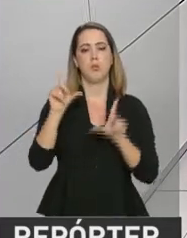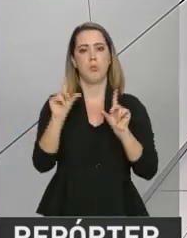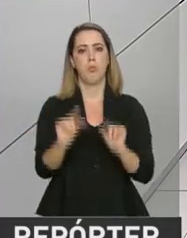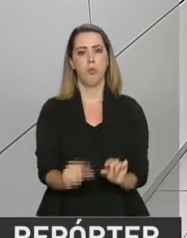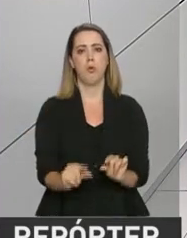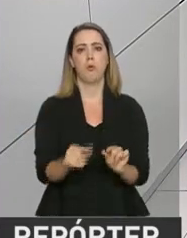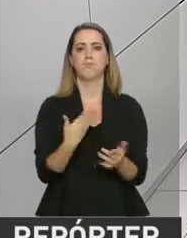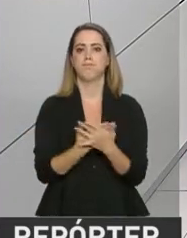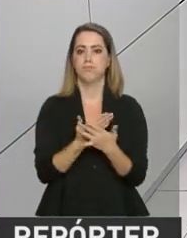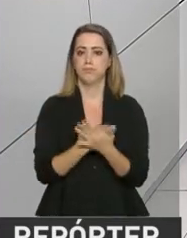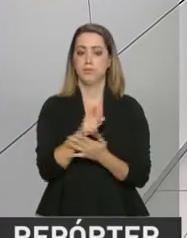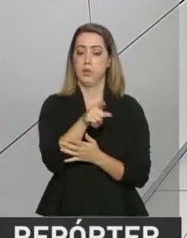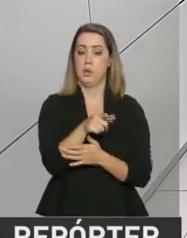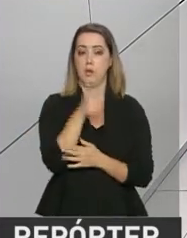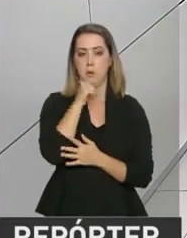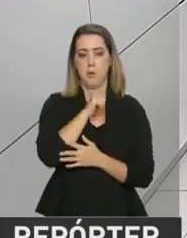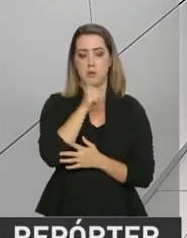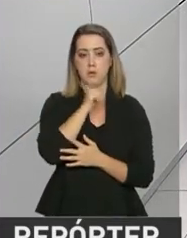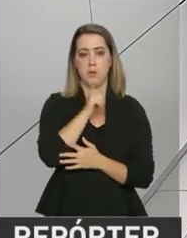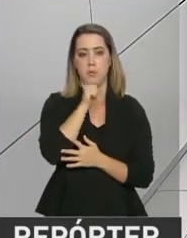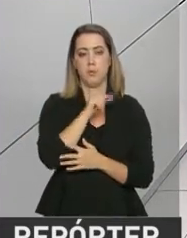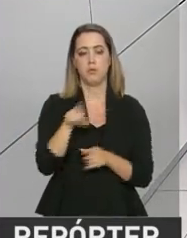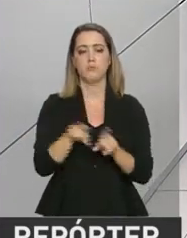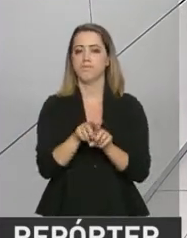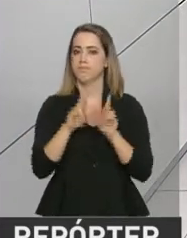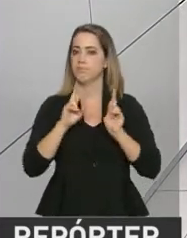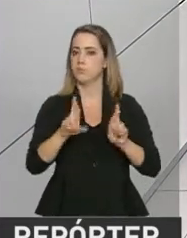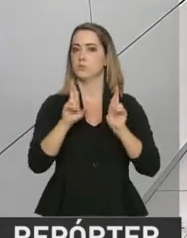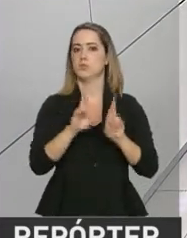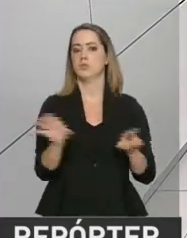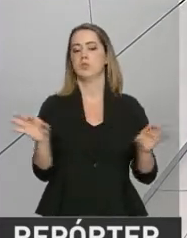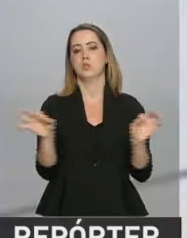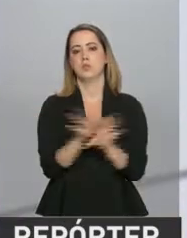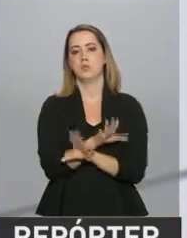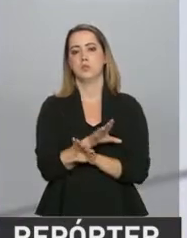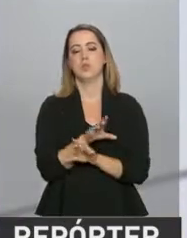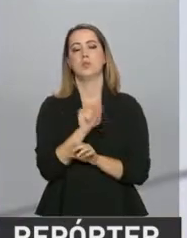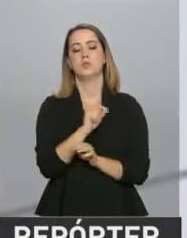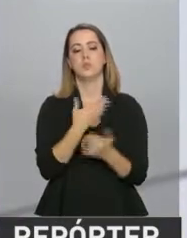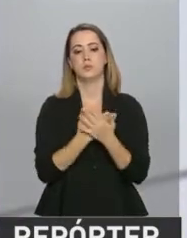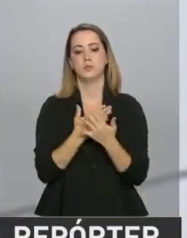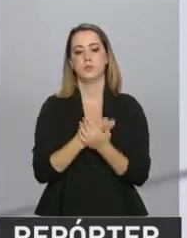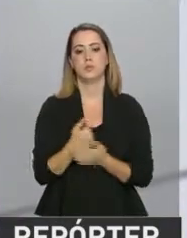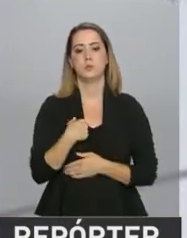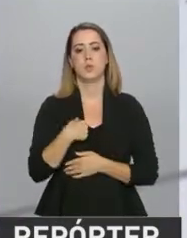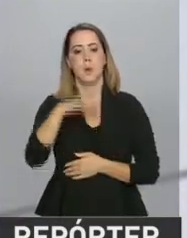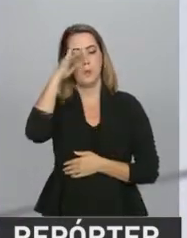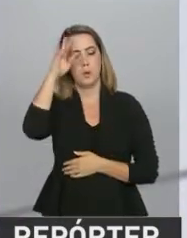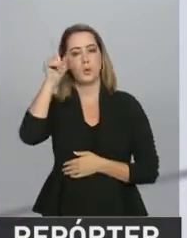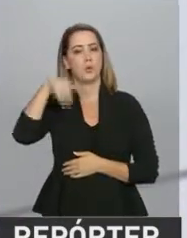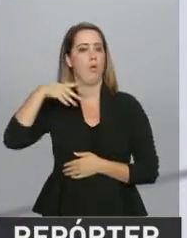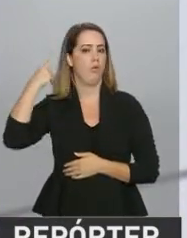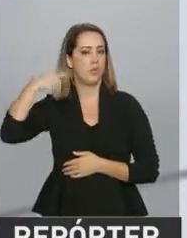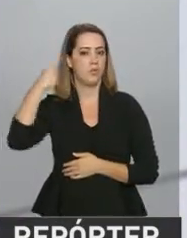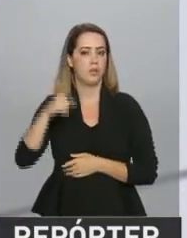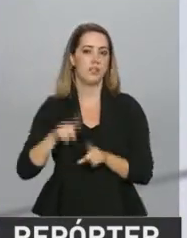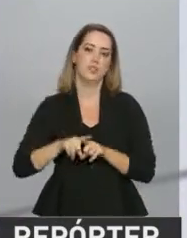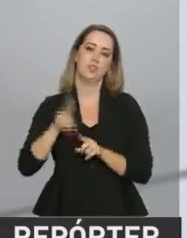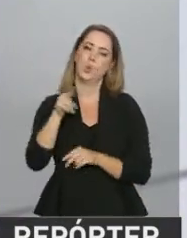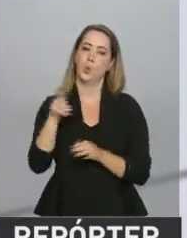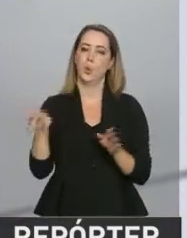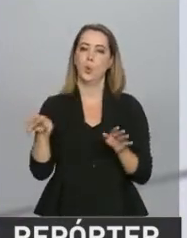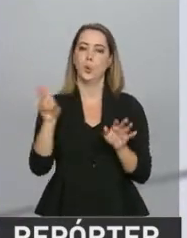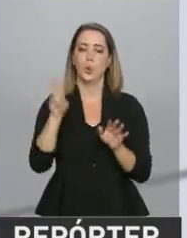mas maria messias ainda tem esperança de completar os estudos meu sonho era ser vaiado nunca tarde né pra